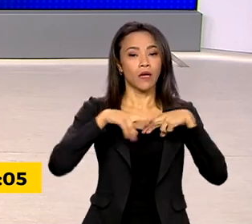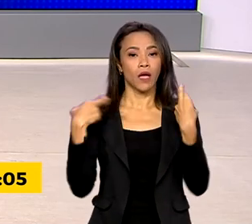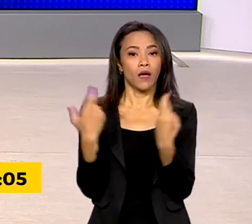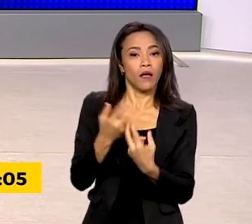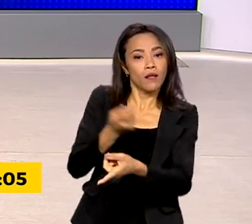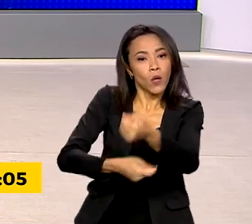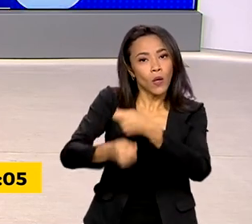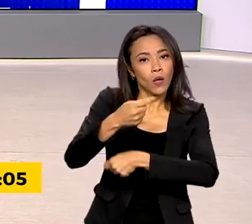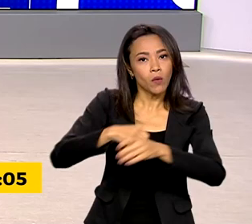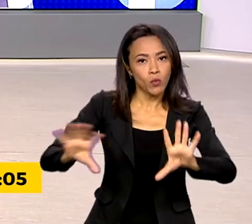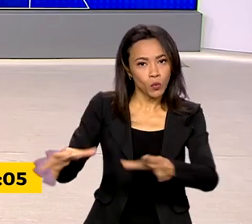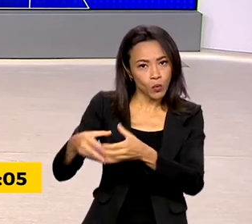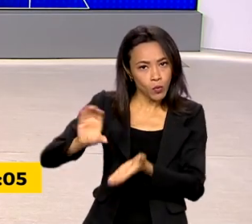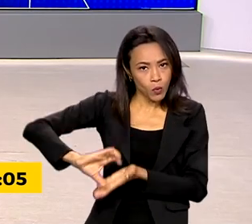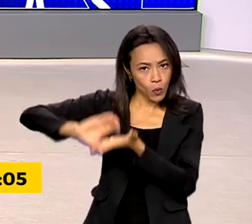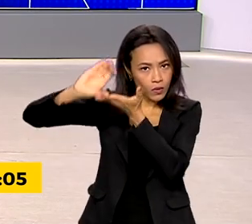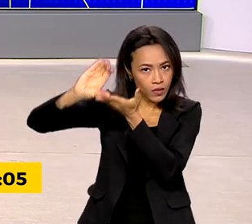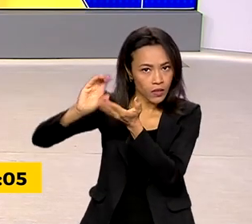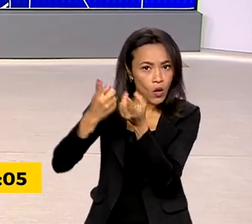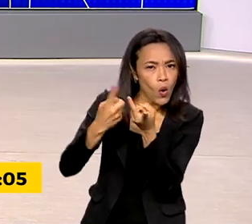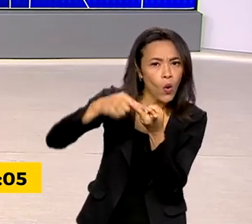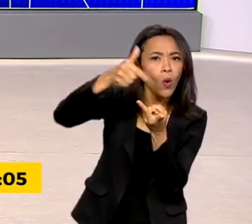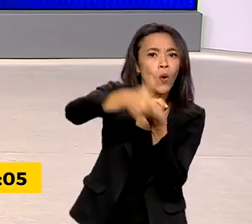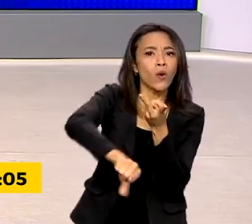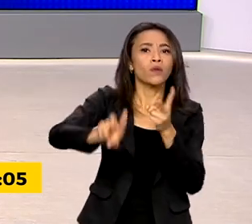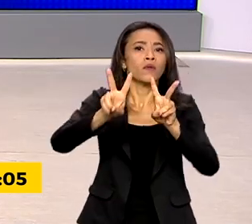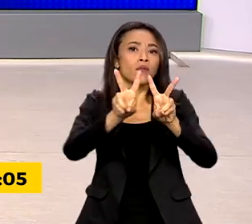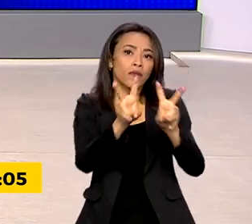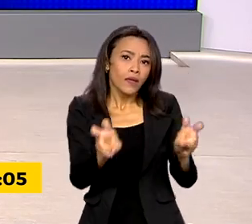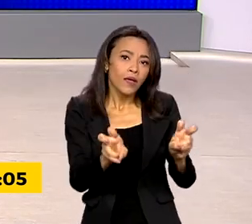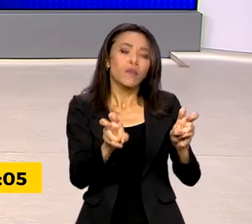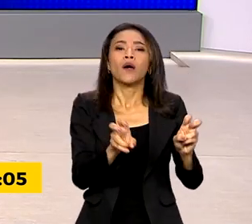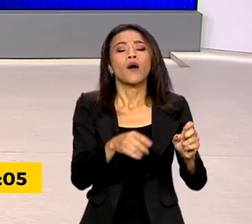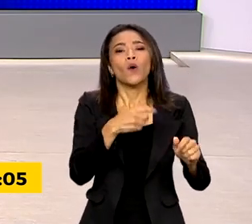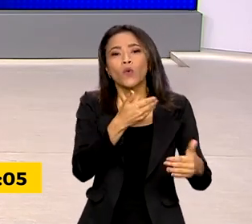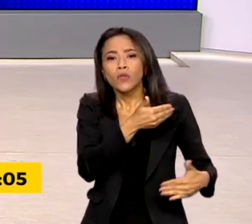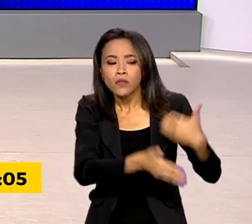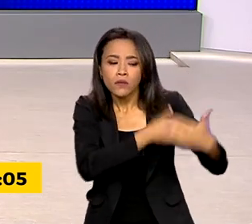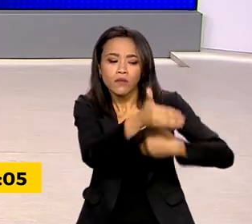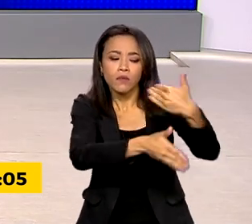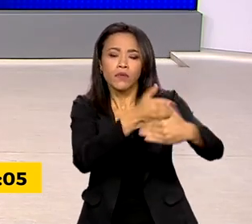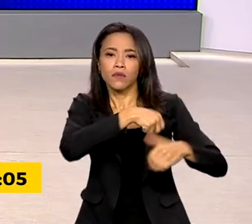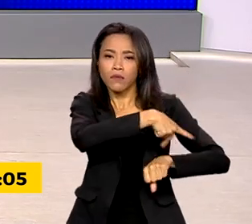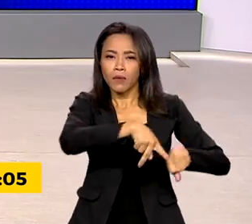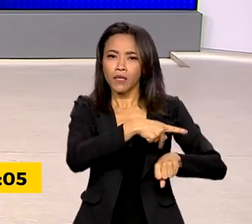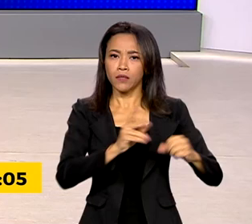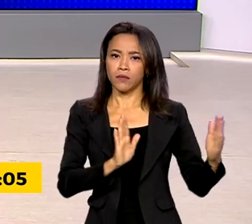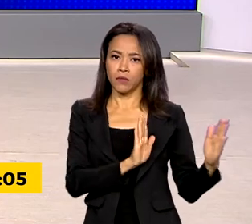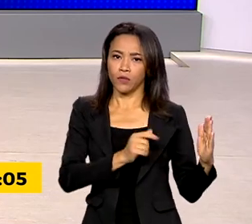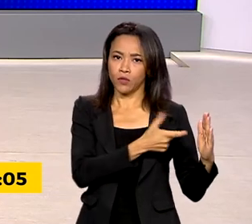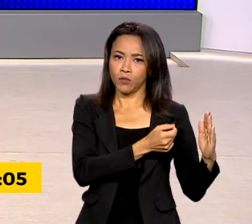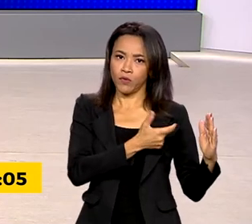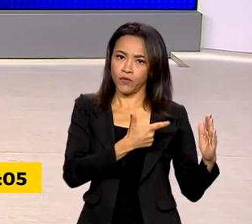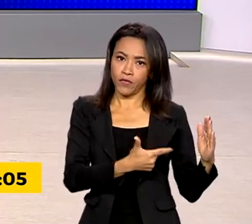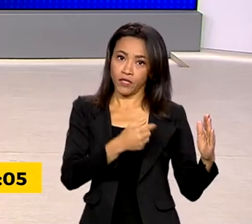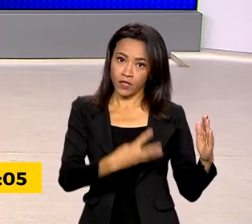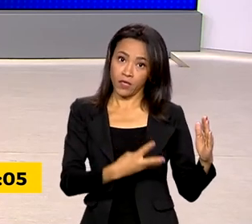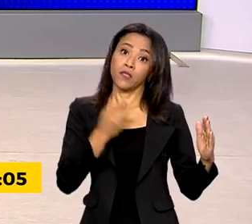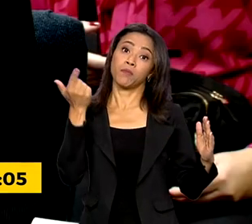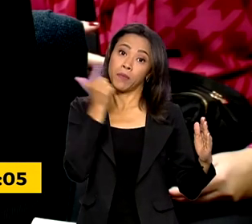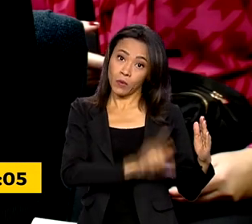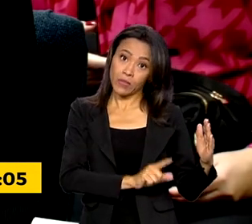do Conselhão. Outro tema foi o crescimento do país em 2023, que pode chegar a